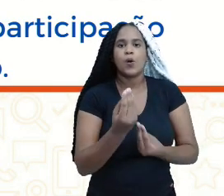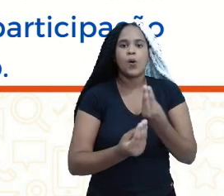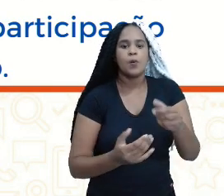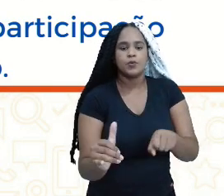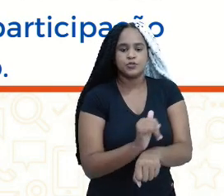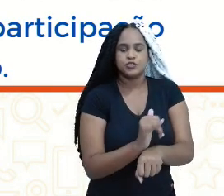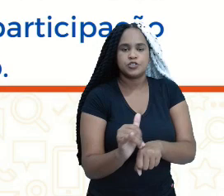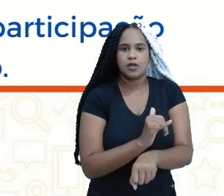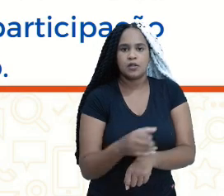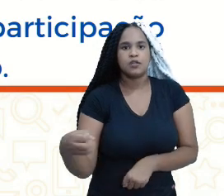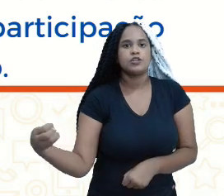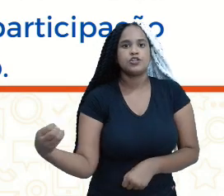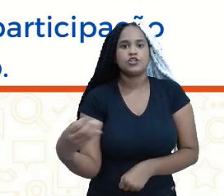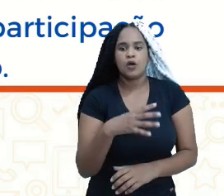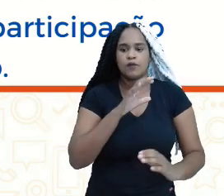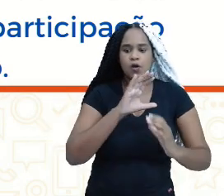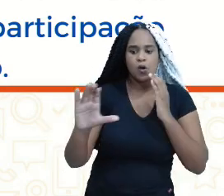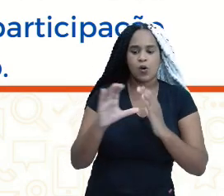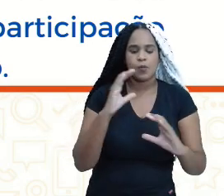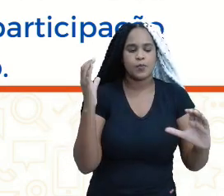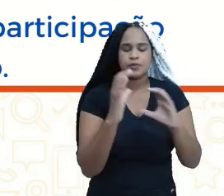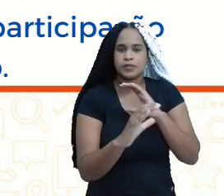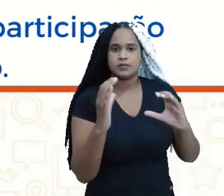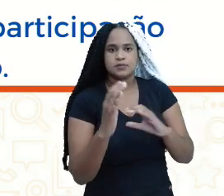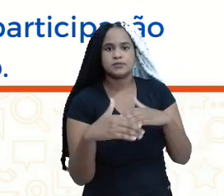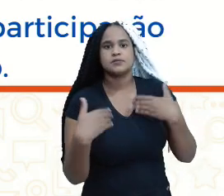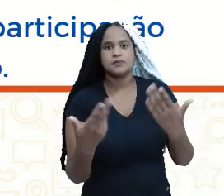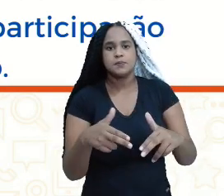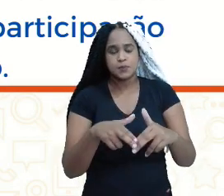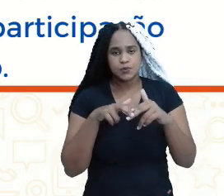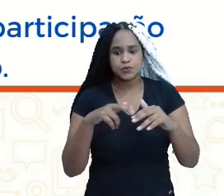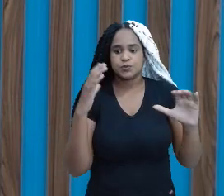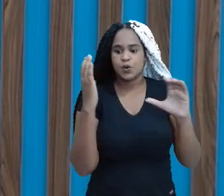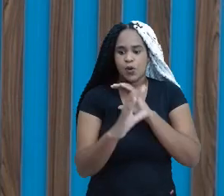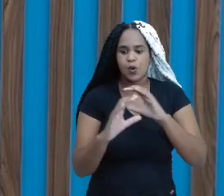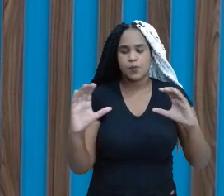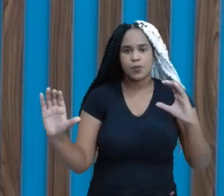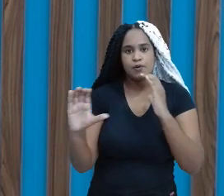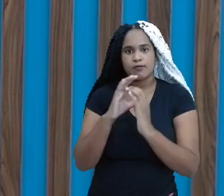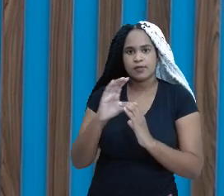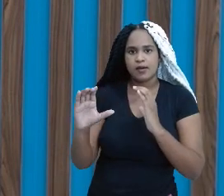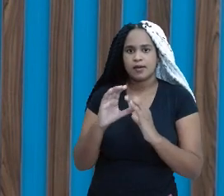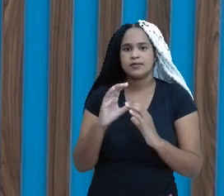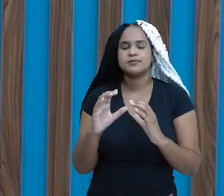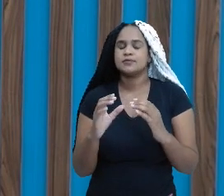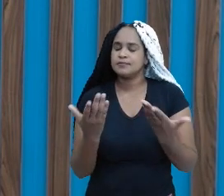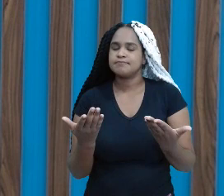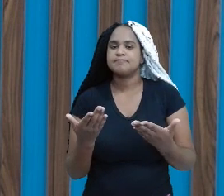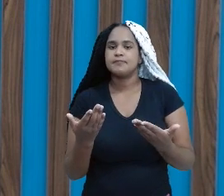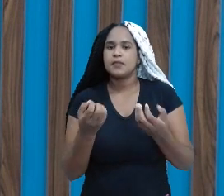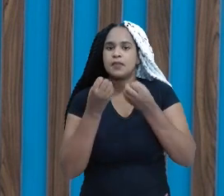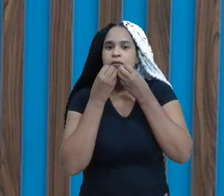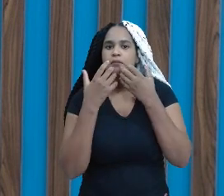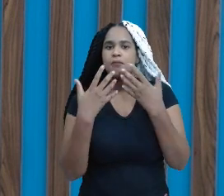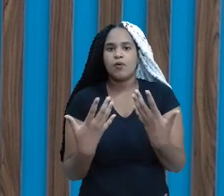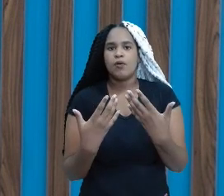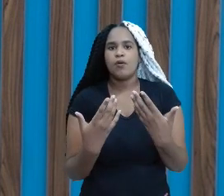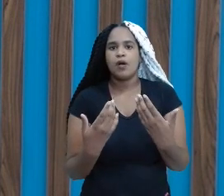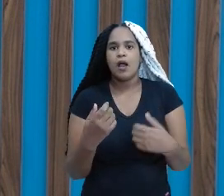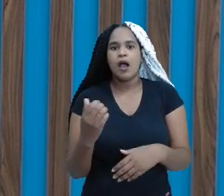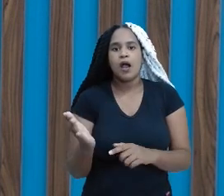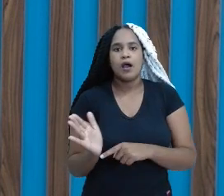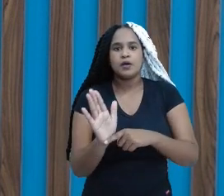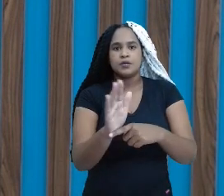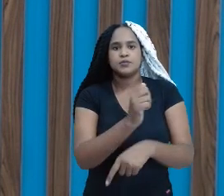de comunicação. Então percebam como essa comunicação, ela vai ter uma repercussão muito positiva no processo de desenvolvimento